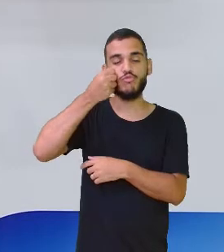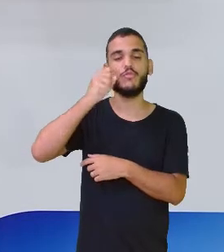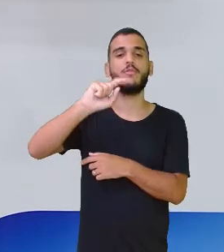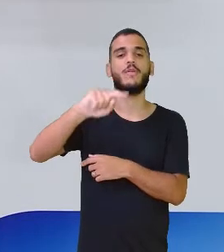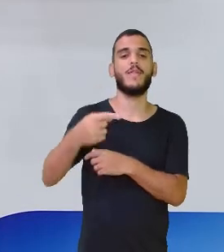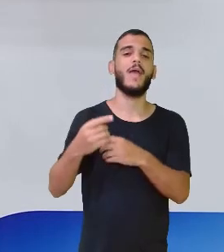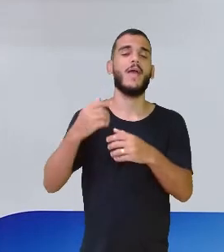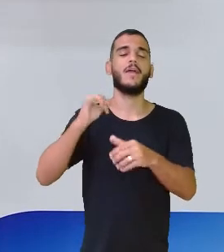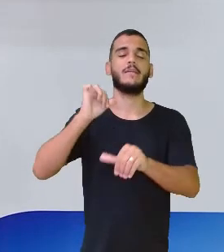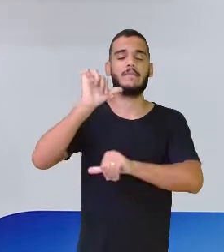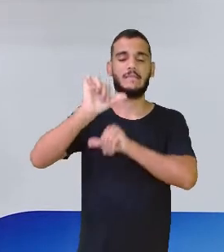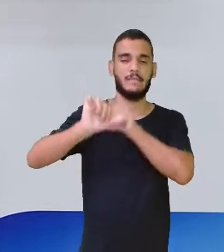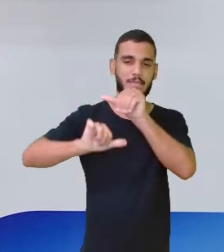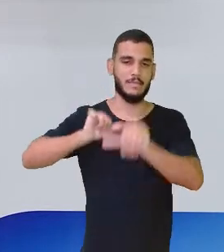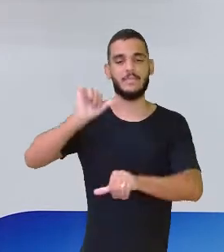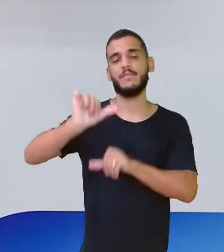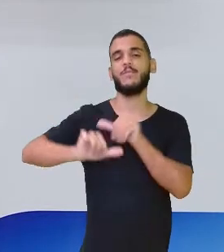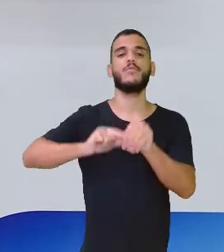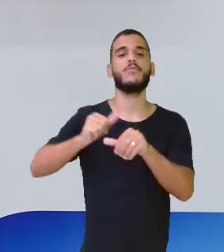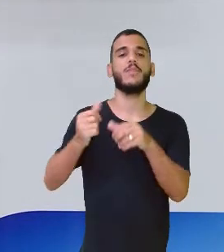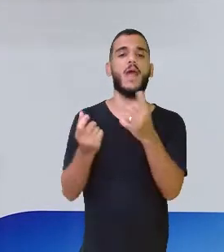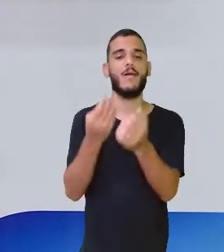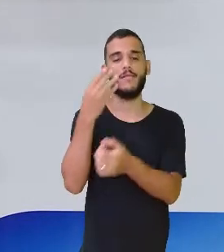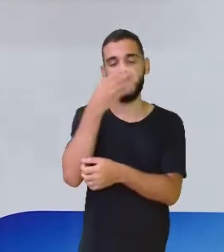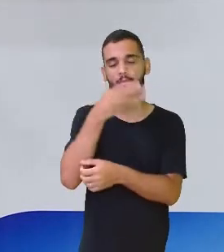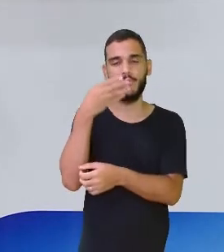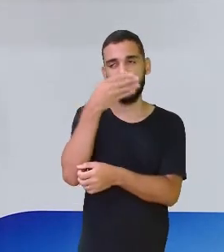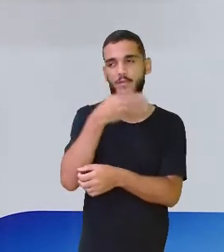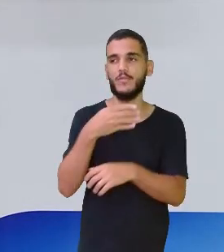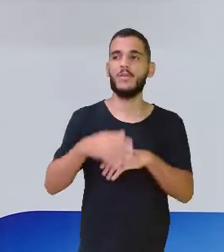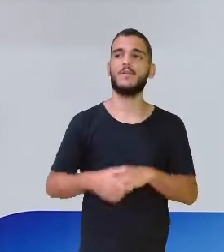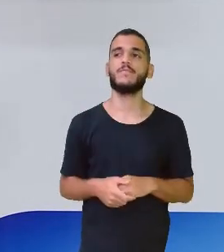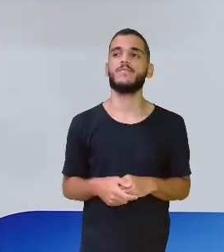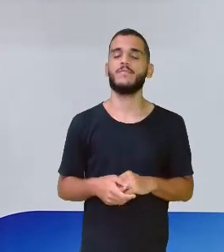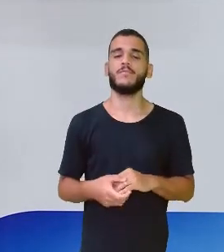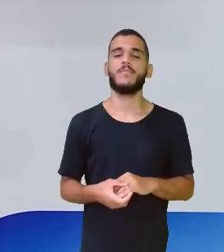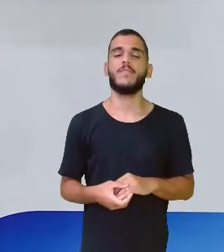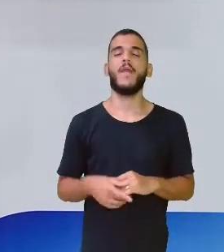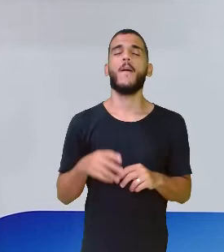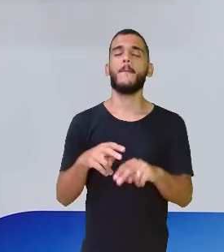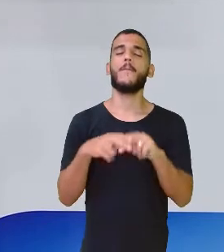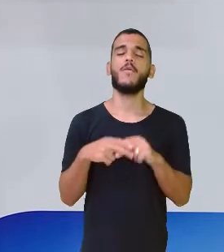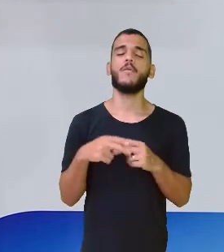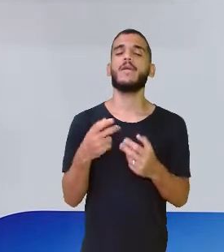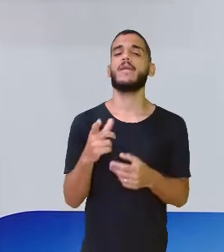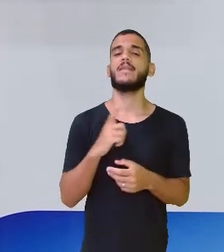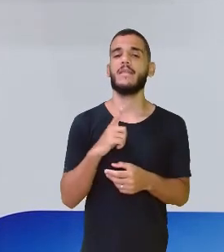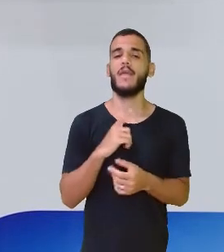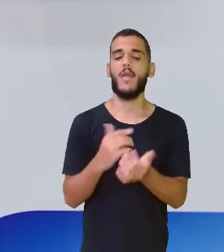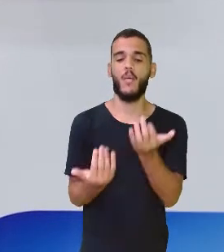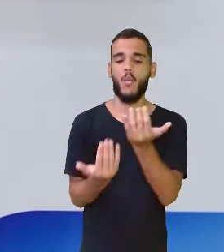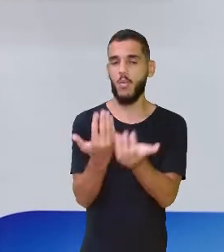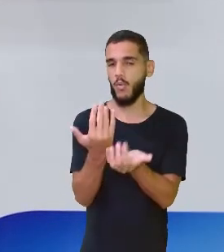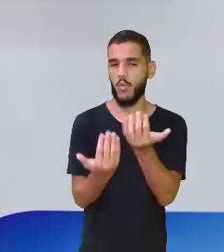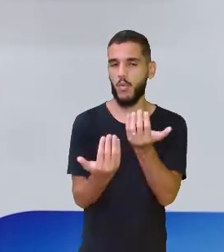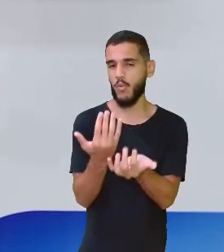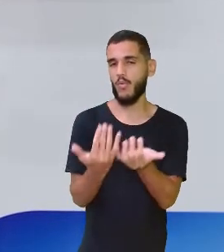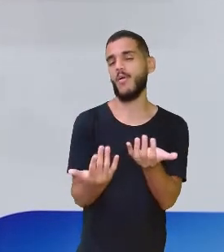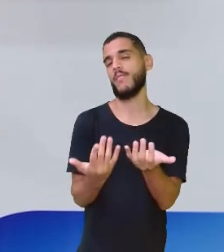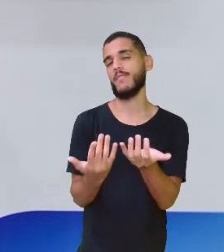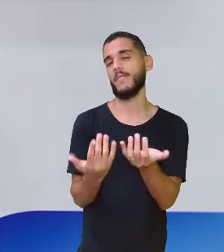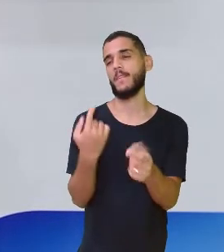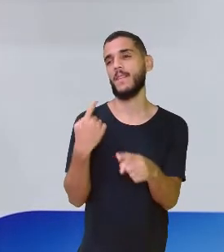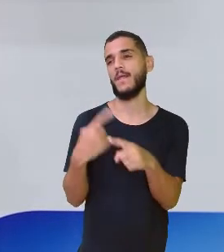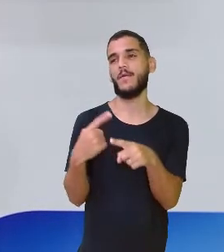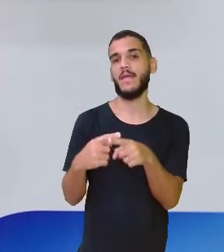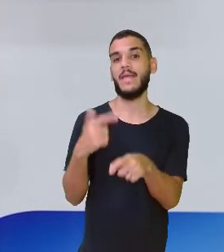onde o caldo cozido ali ele ficava, né? E por que é que eles cozinhavam ali o caldo? Porque quando moía, não existia